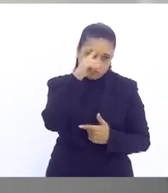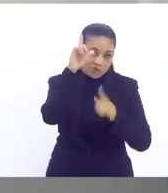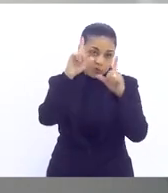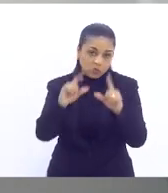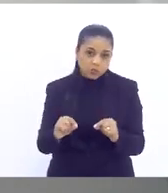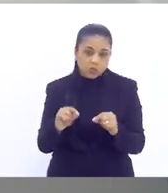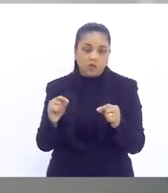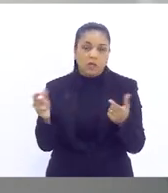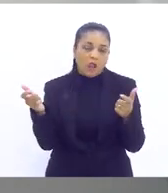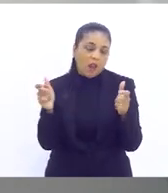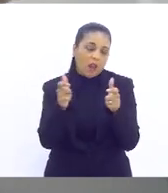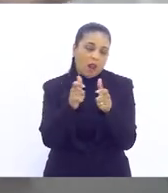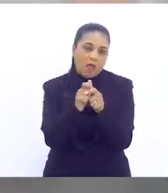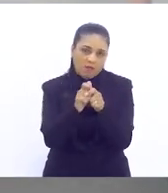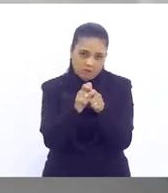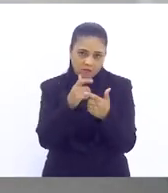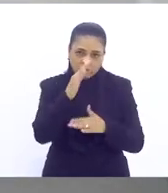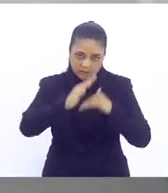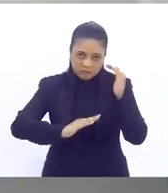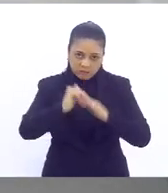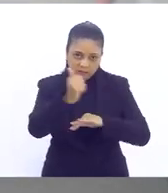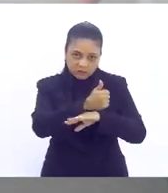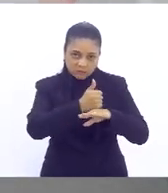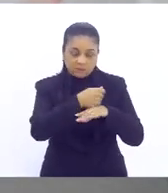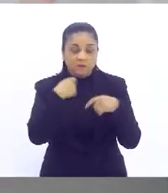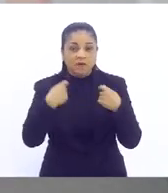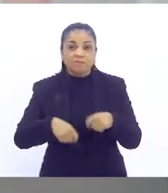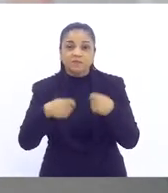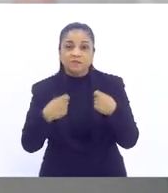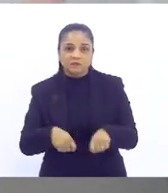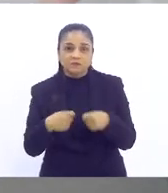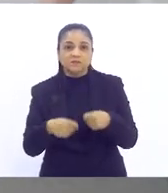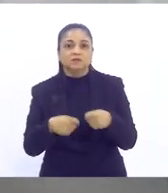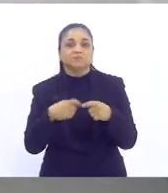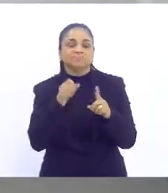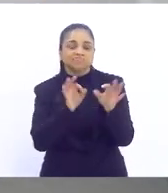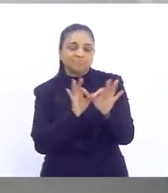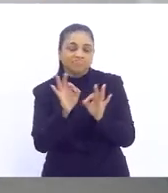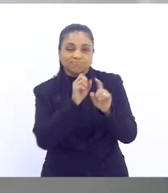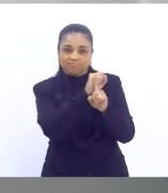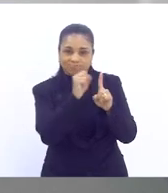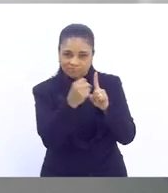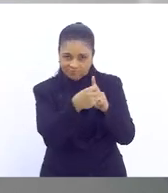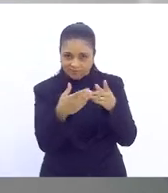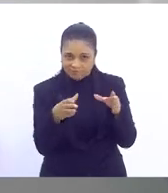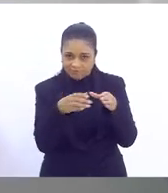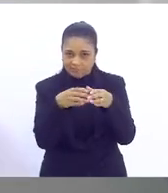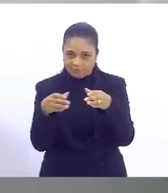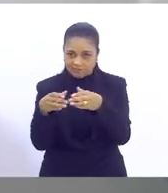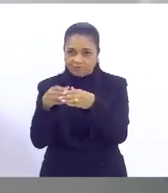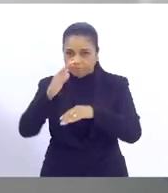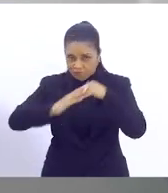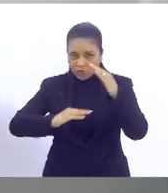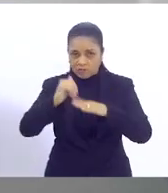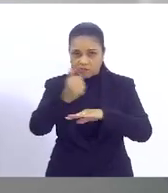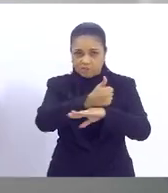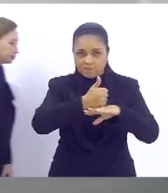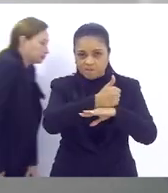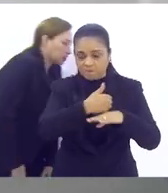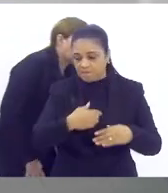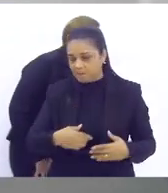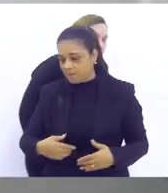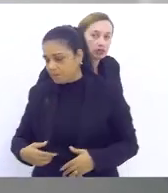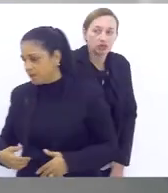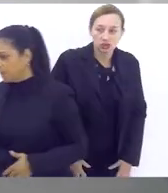e a gente discutia na área da saúde a questão das organizações sociais né Deputado Municipal Então até assiste